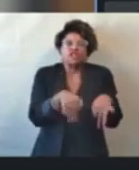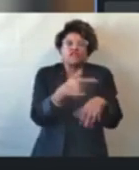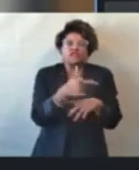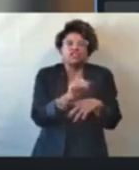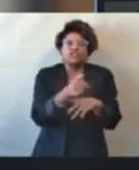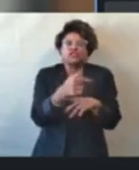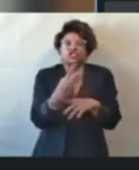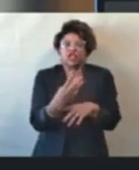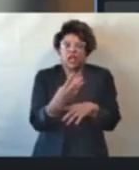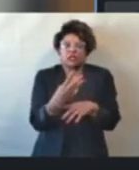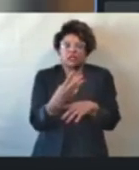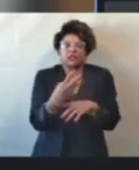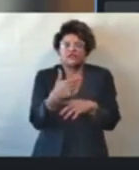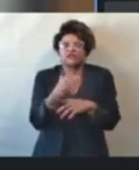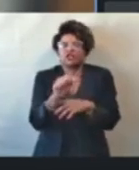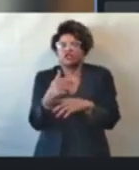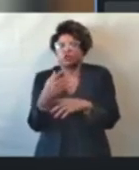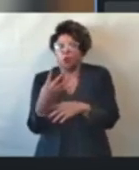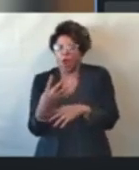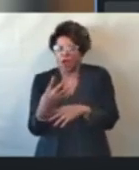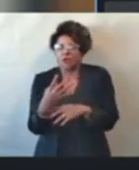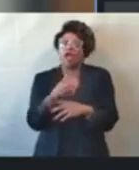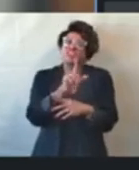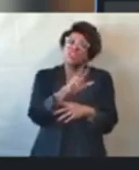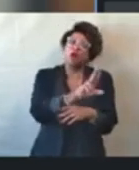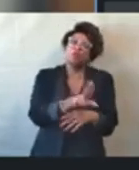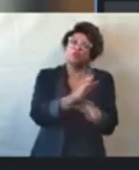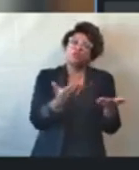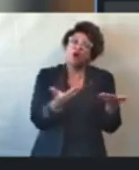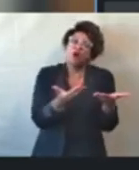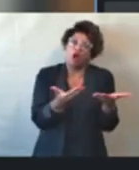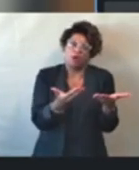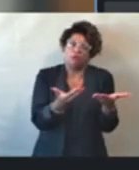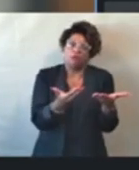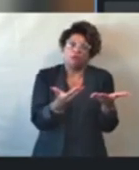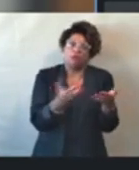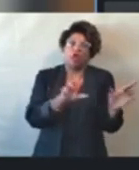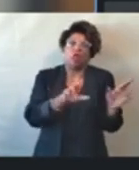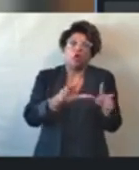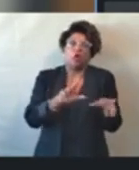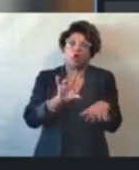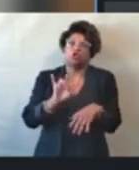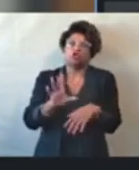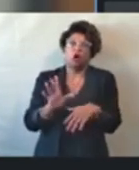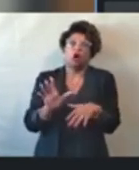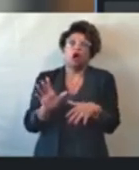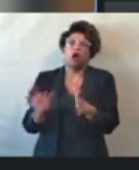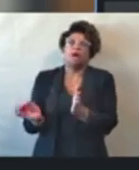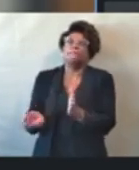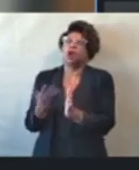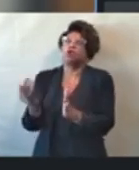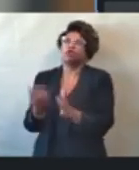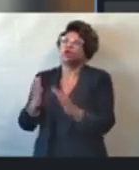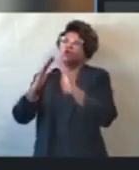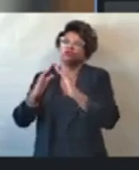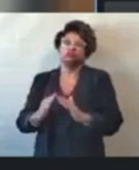estamos aplicando na política de habitação, ô, vereador, não necessariamente só em produção de habitação, mas em qualquer programa